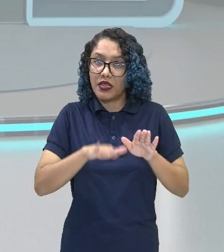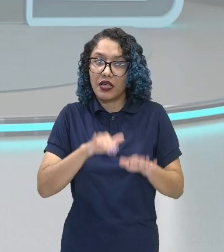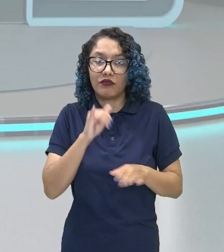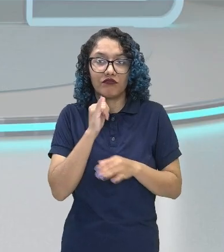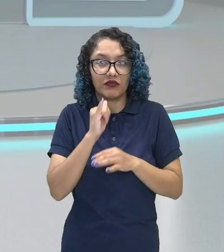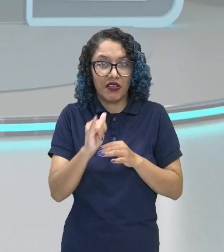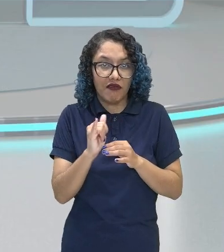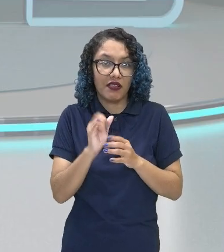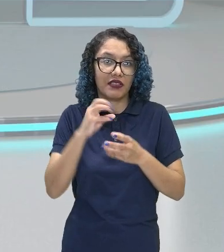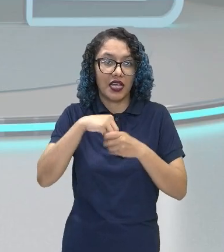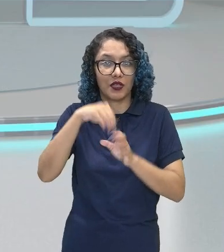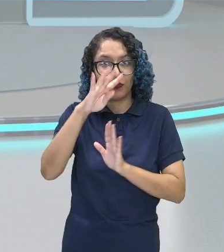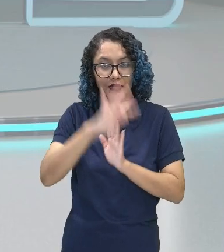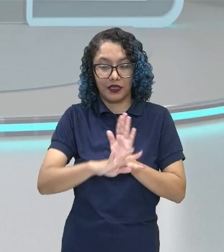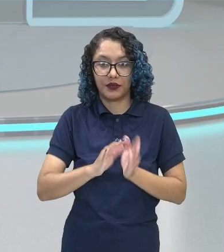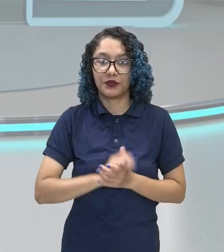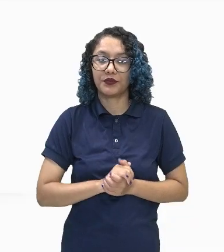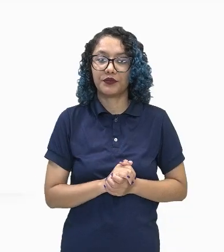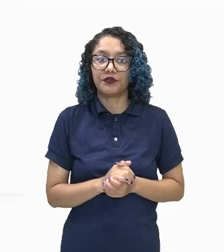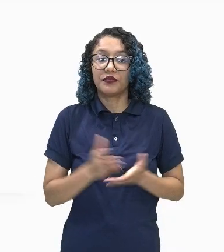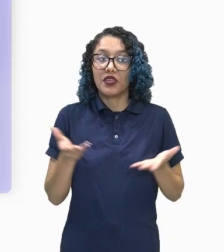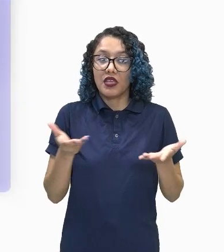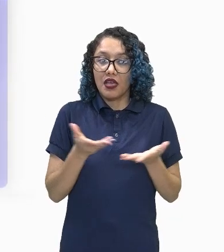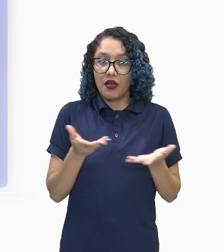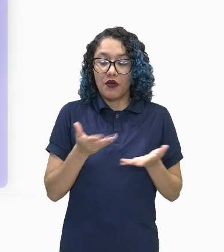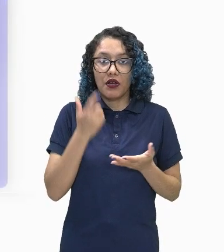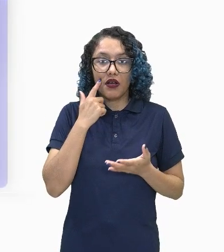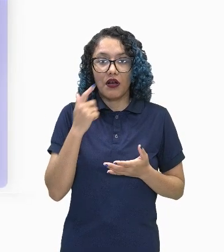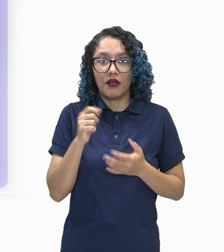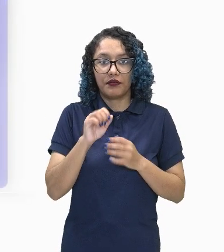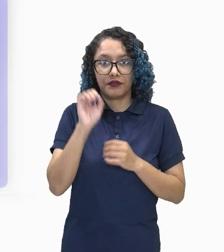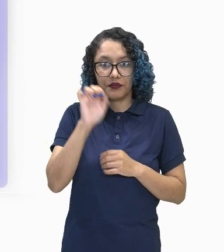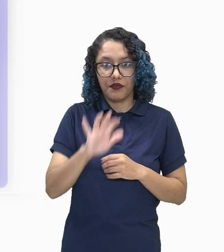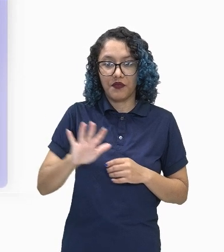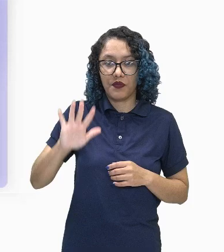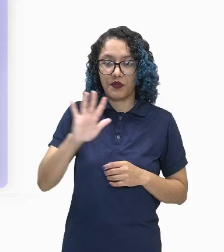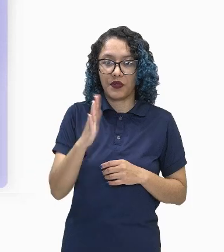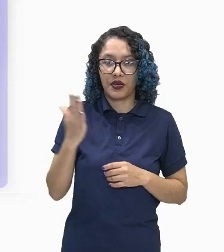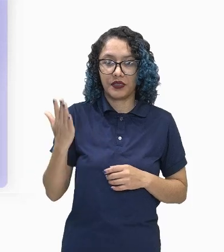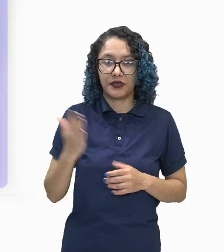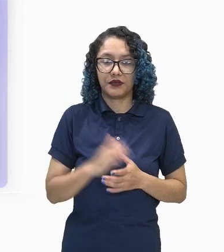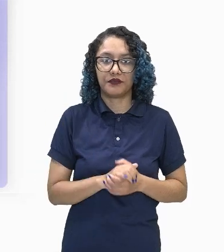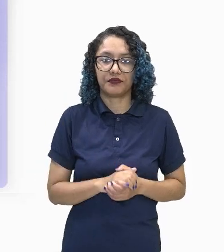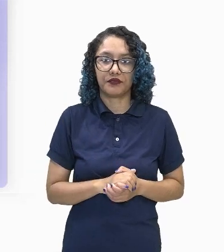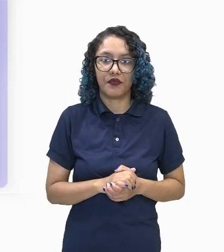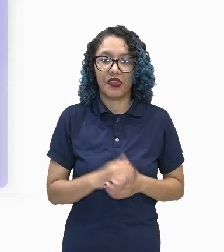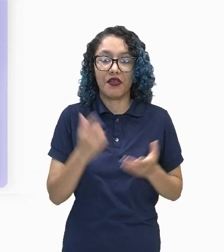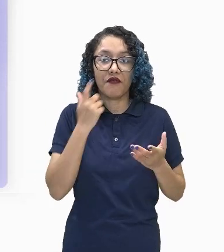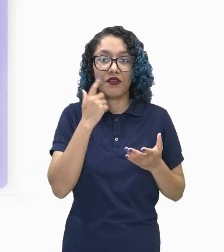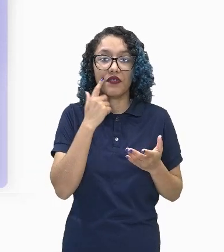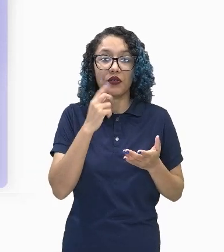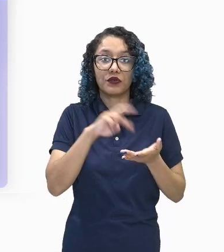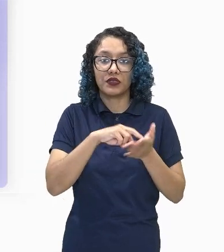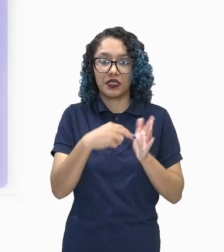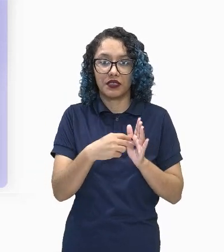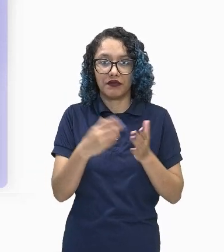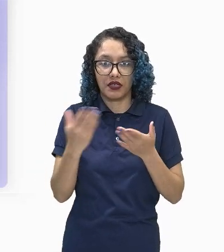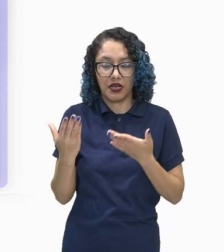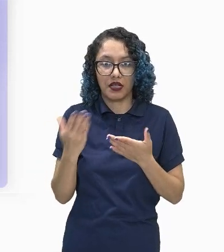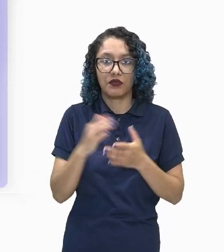texto. Agora observe o cartaz. A gente vai verificar este sentido, né,